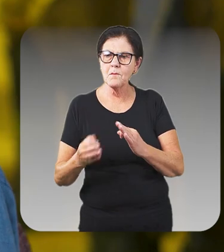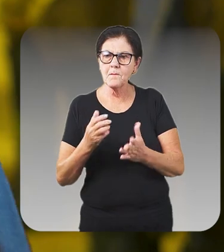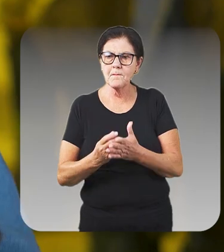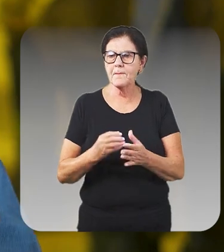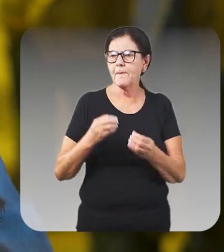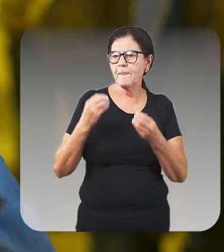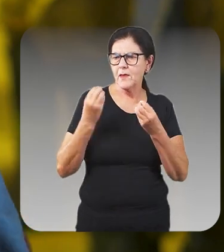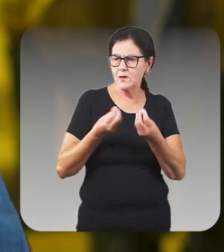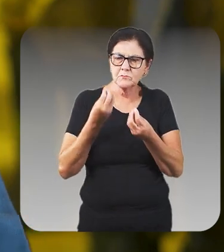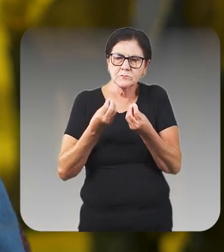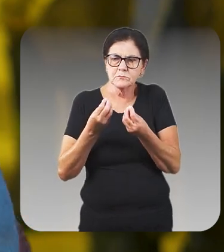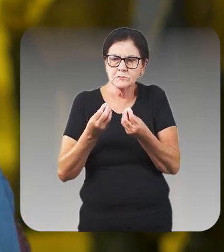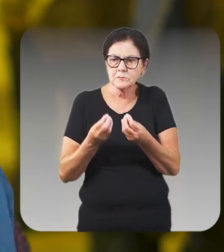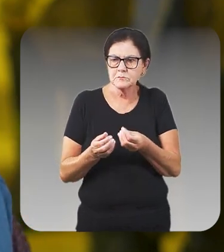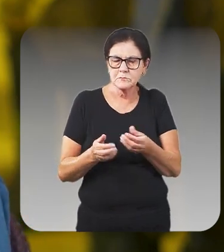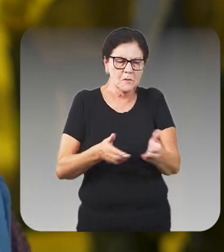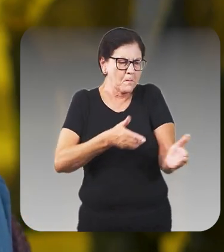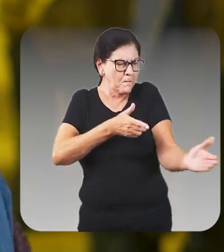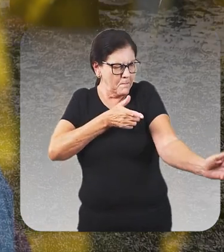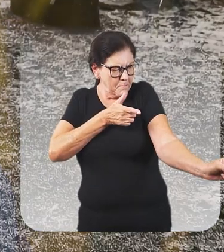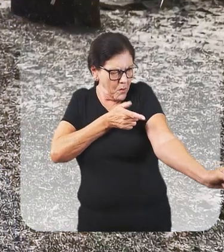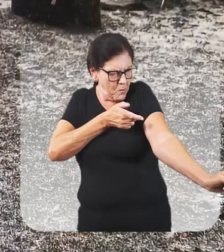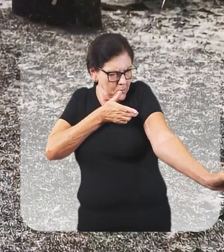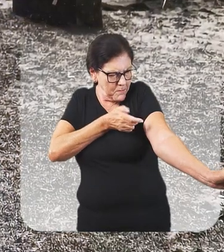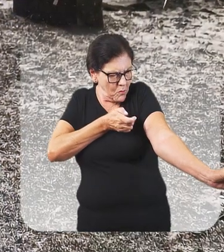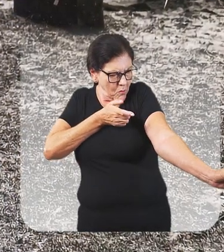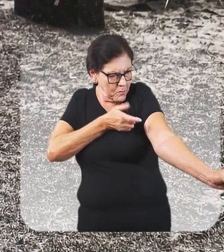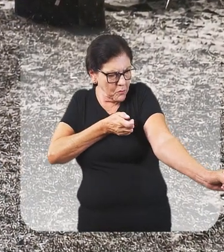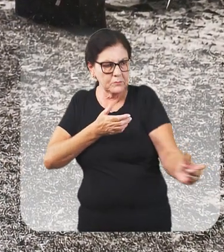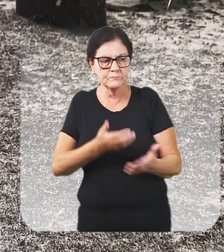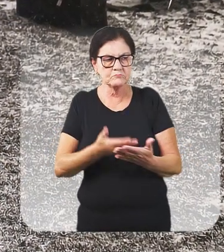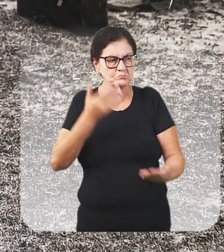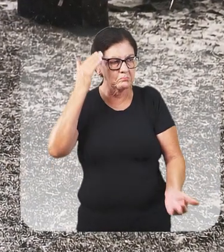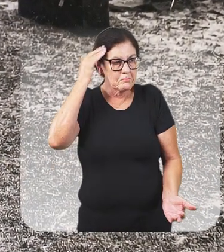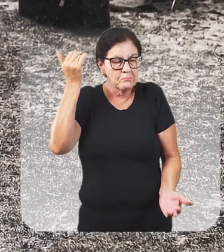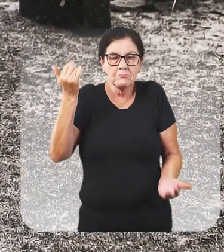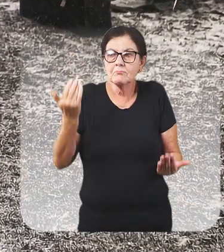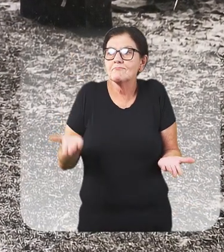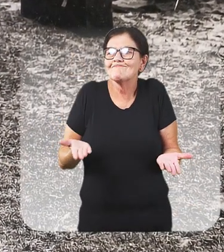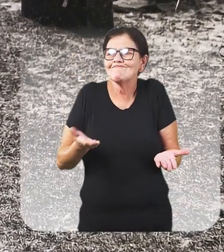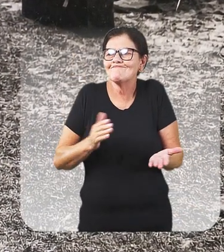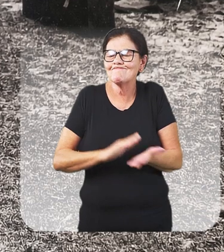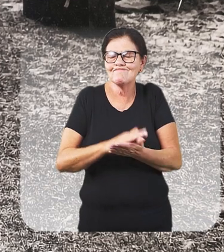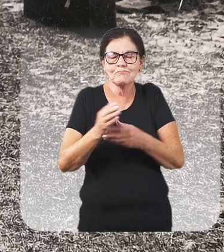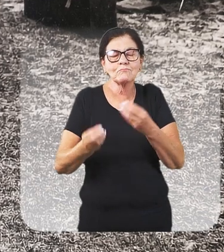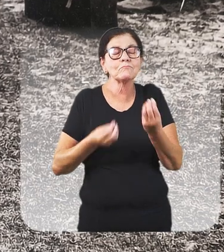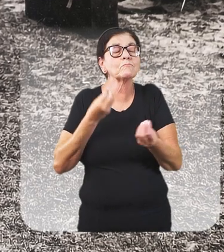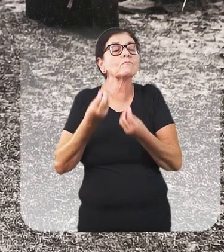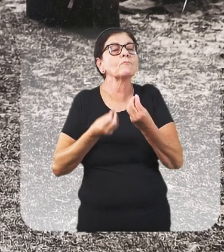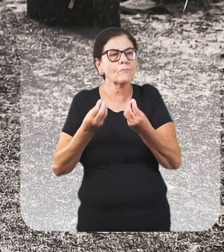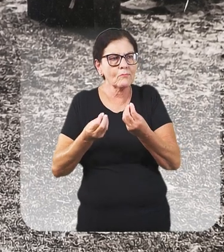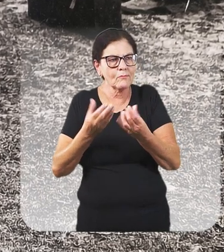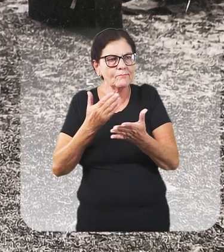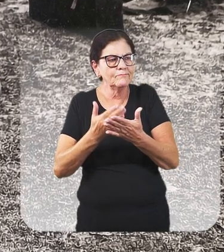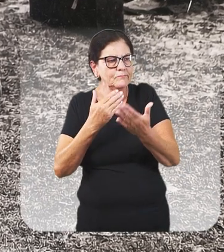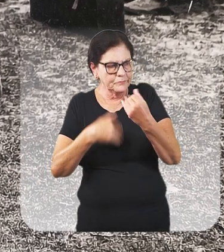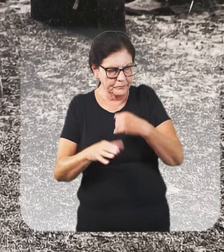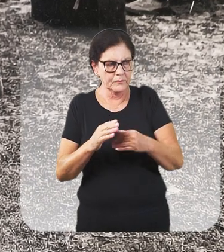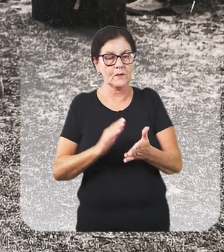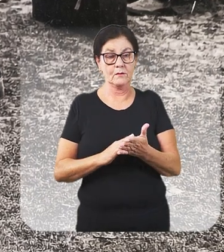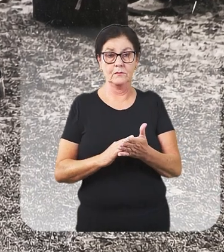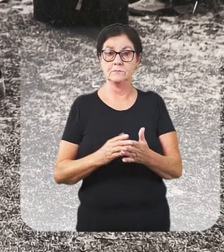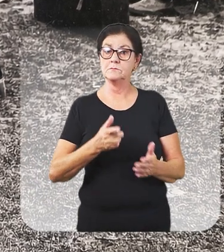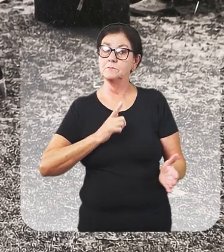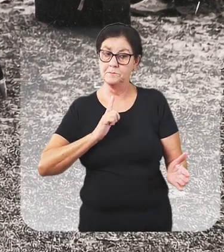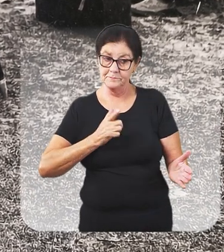atirar, que logo depois de se formar oficial, ele tinha que ir para uma escola preparatória de tiro. E nessa escola preparatória de tiro,